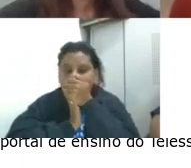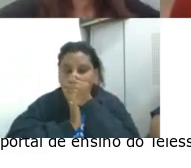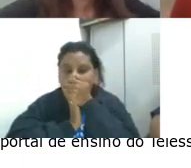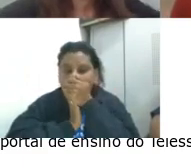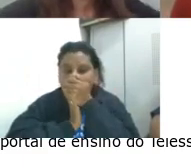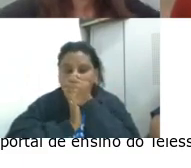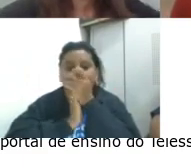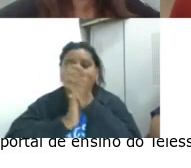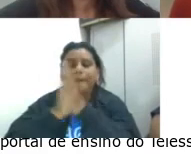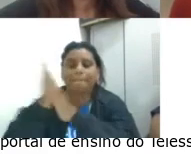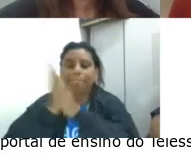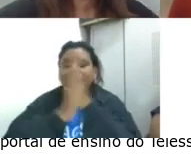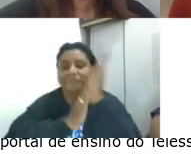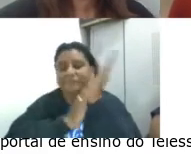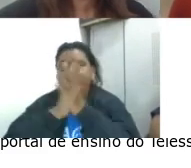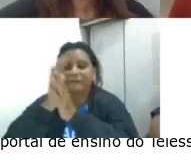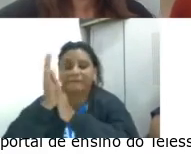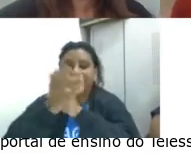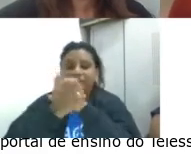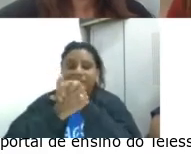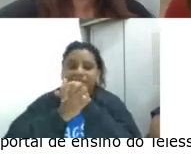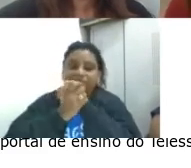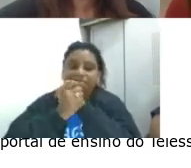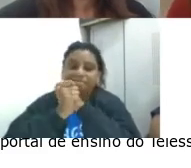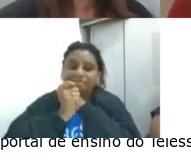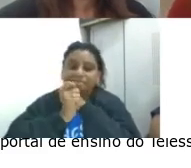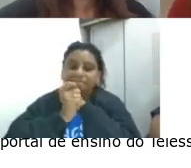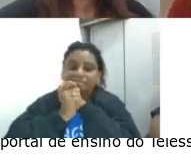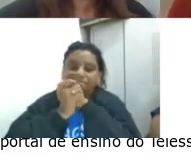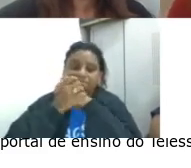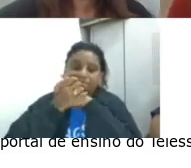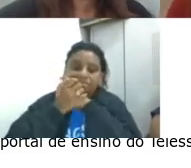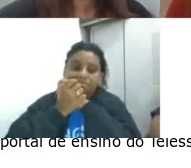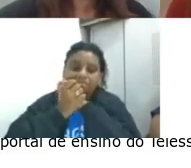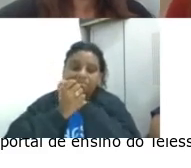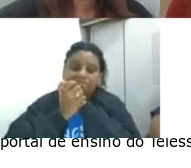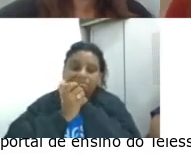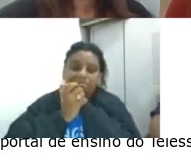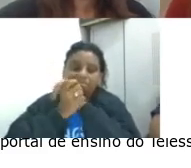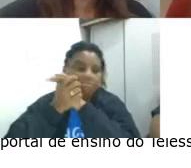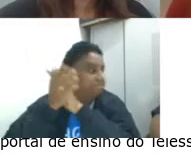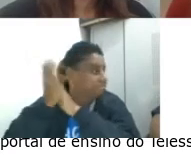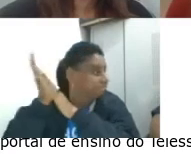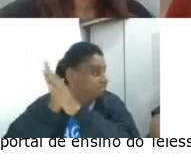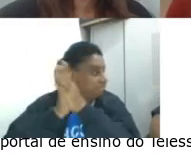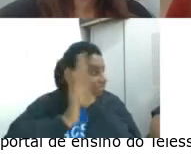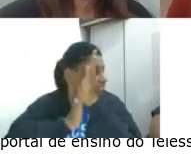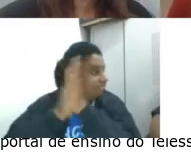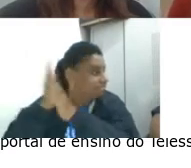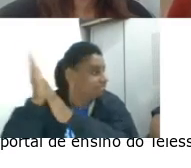para que a gente tenha o retorno e o objetivo e atinja o objetivo que a gente sempre quis que é obviamente